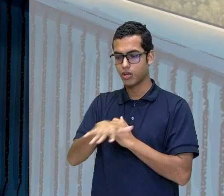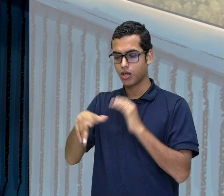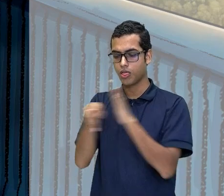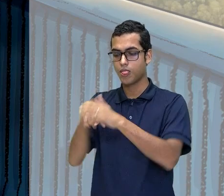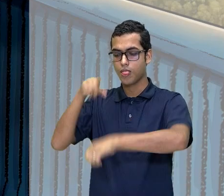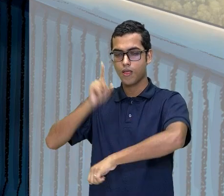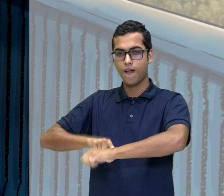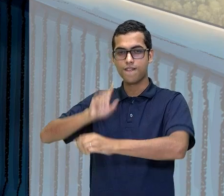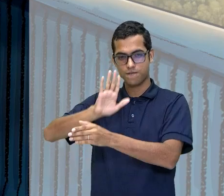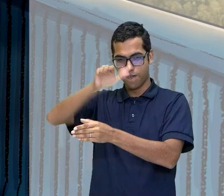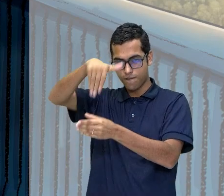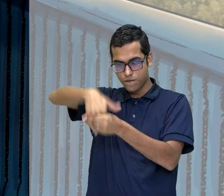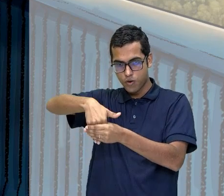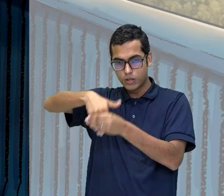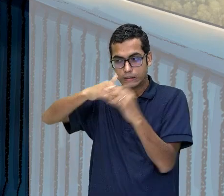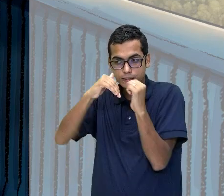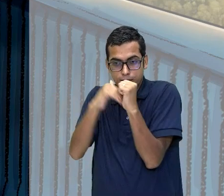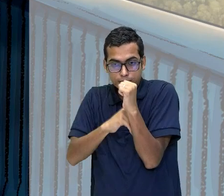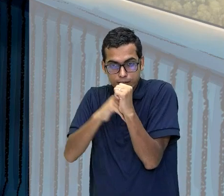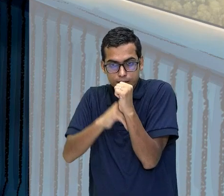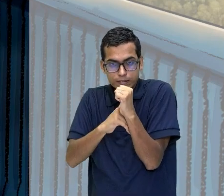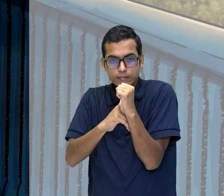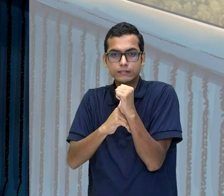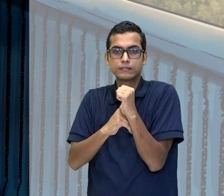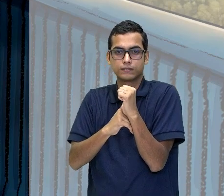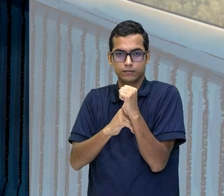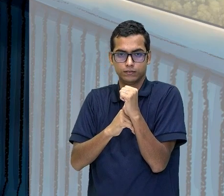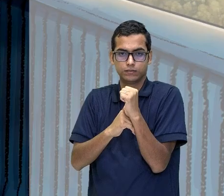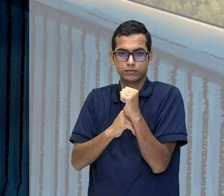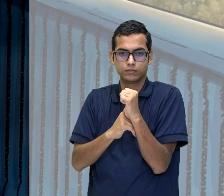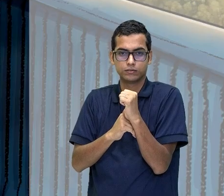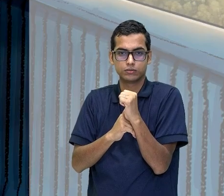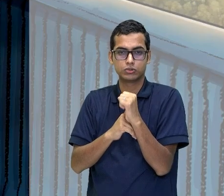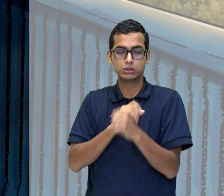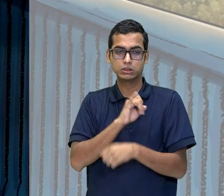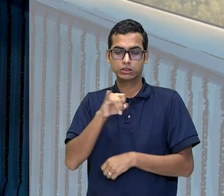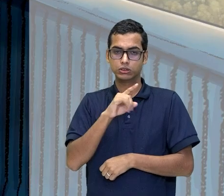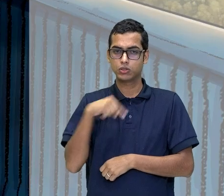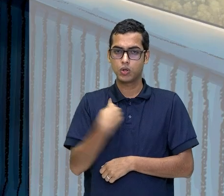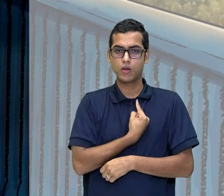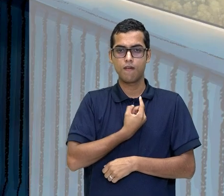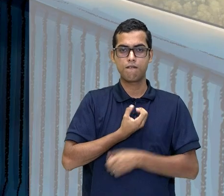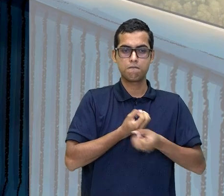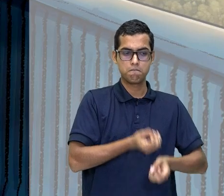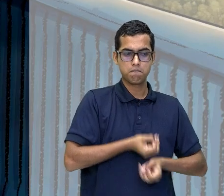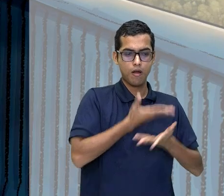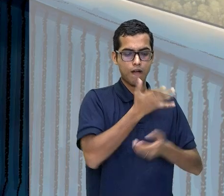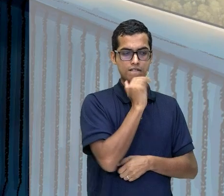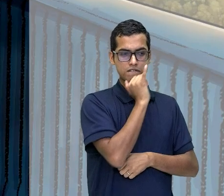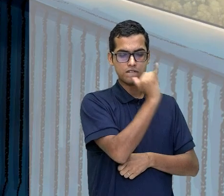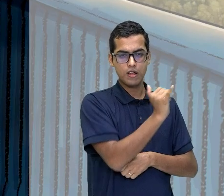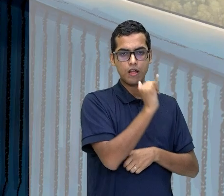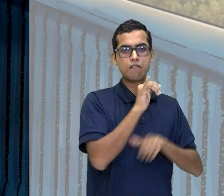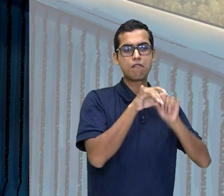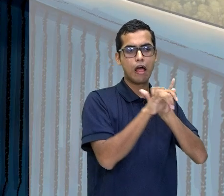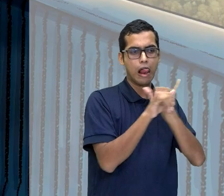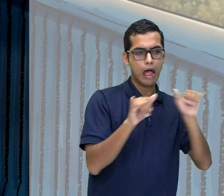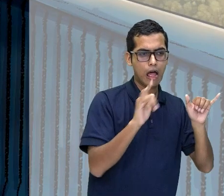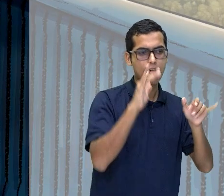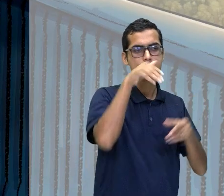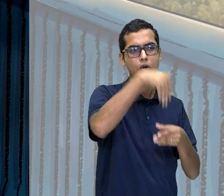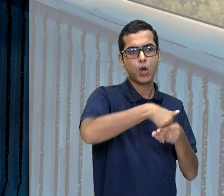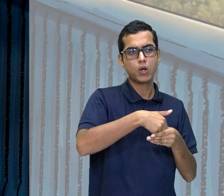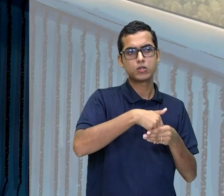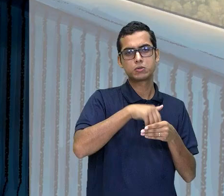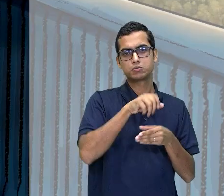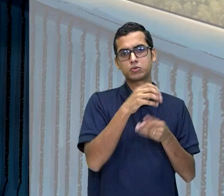vota sem que outra pessoa saiba que a gente votou. Se a gente não quiser falar, inclusive, ninguém vai descobrir o nosso voto, a não ser que a gente